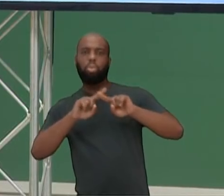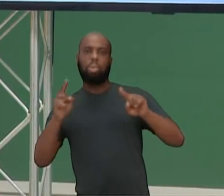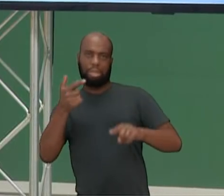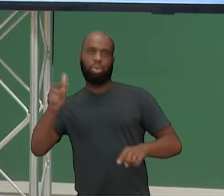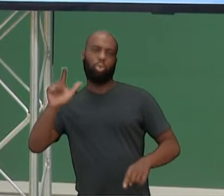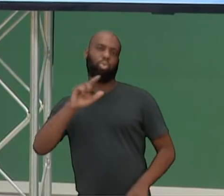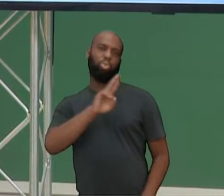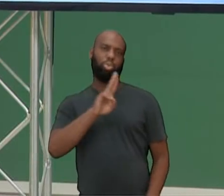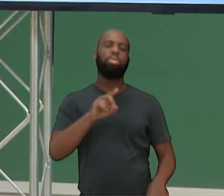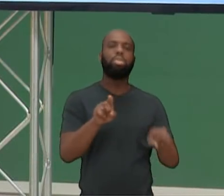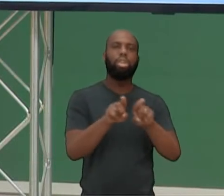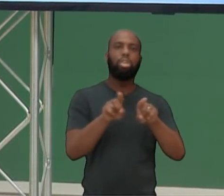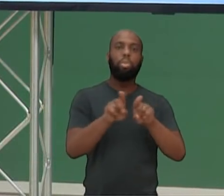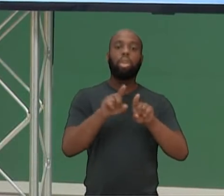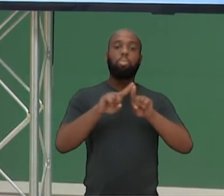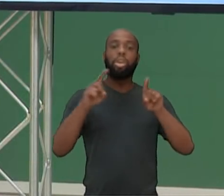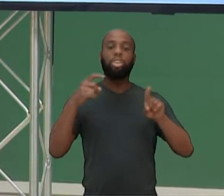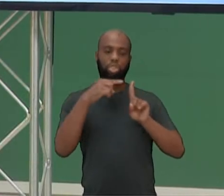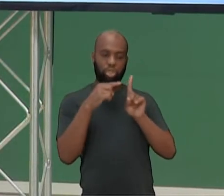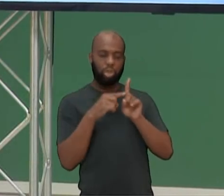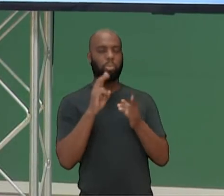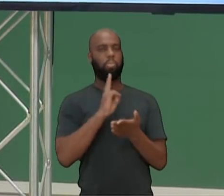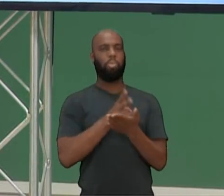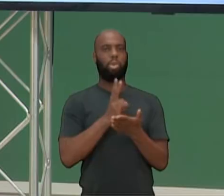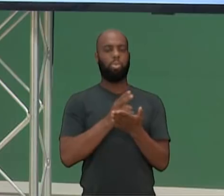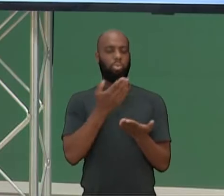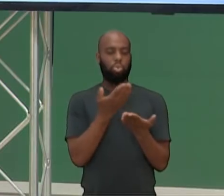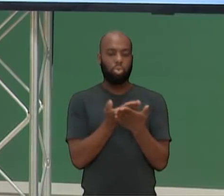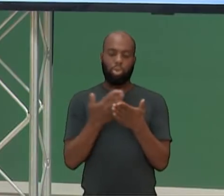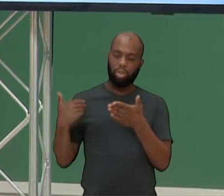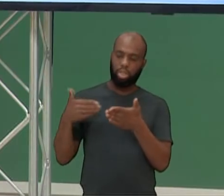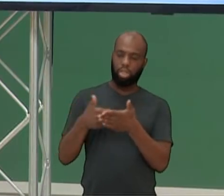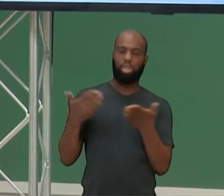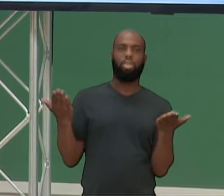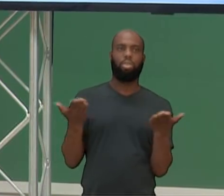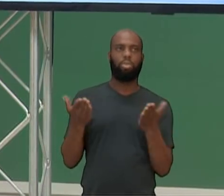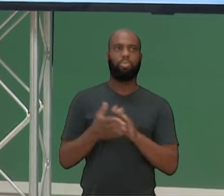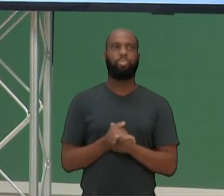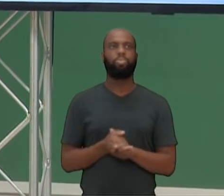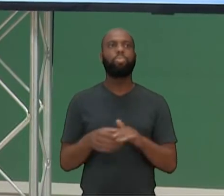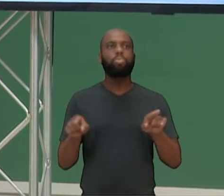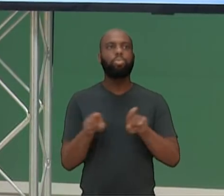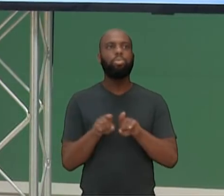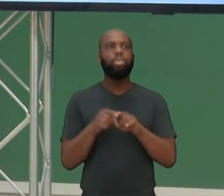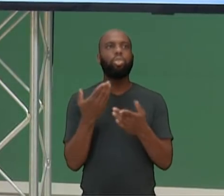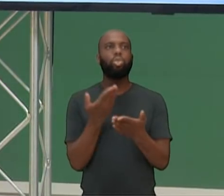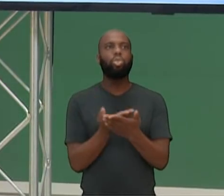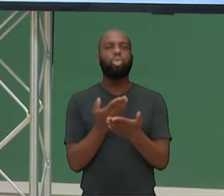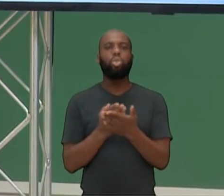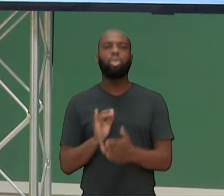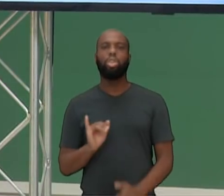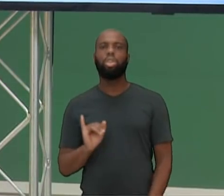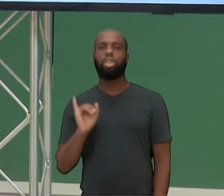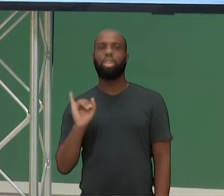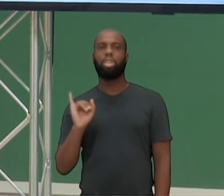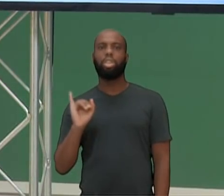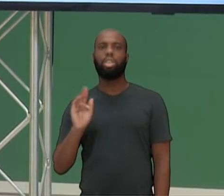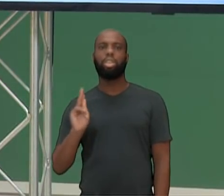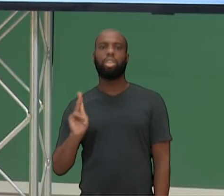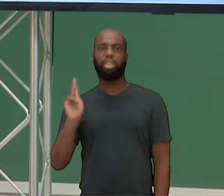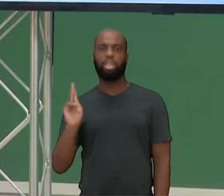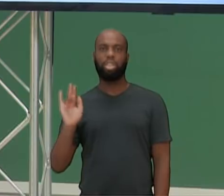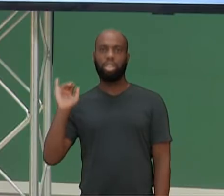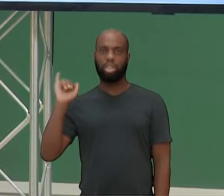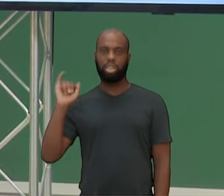tudo normal, é a mesma modalidade que a gente viu até agora, né? Vimos como o Ikindene ou Ikindene é praticado. Lembra lá que a gente